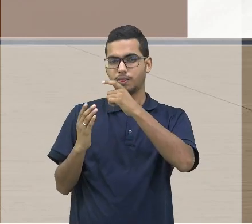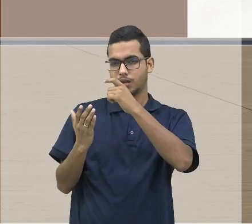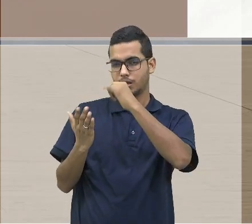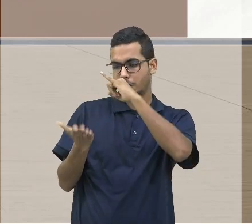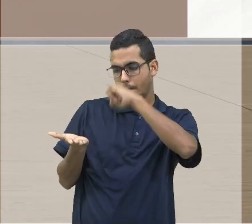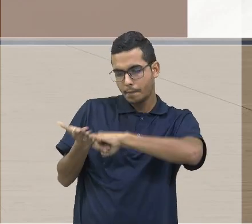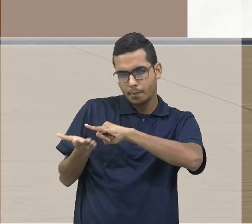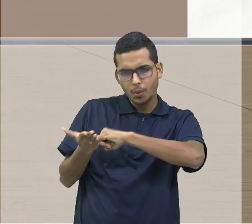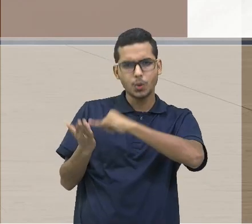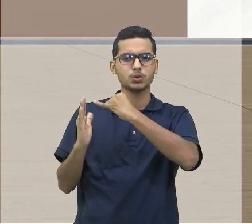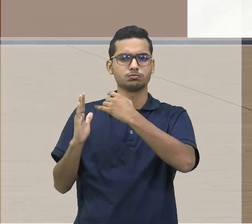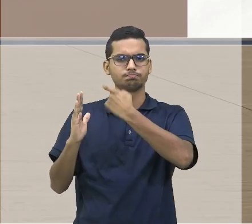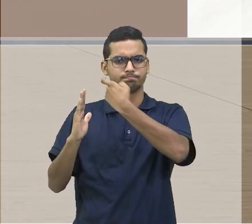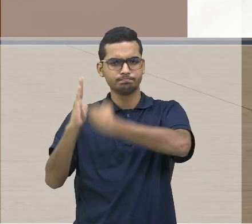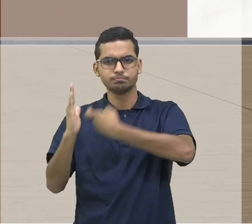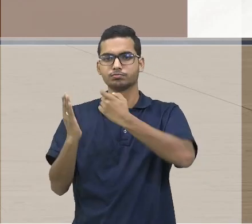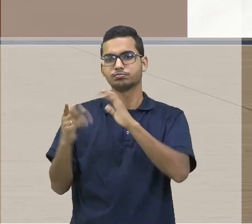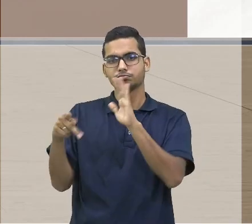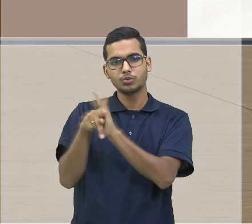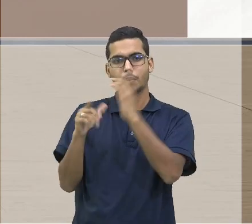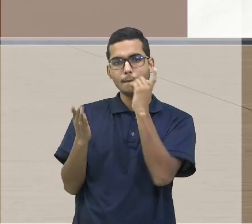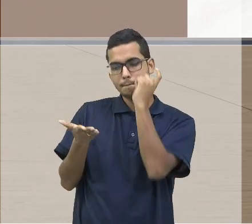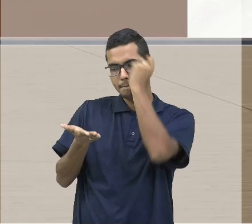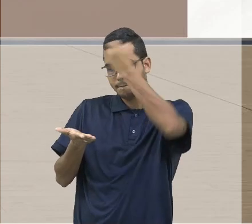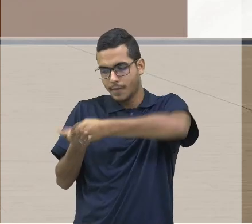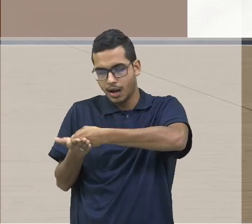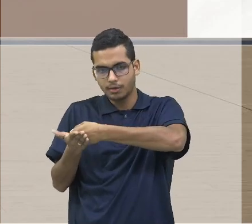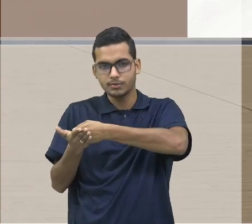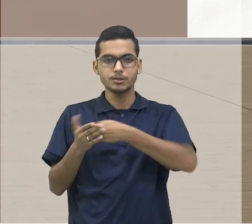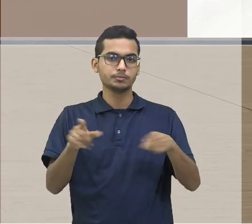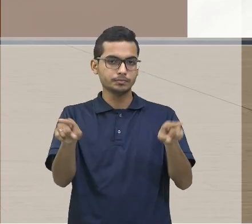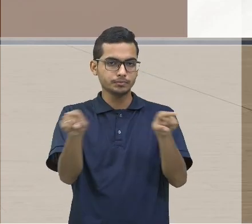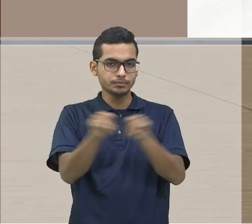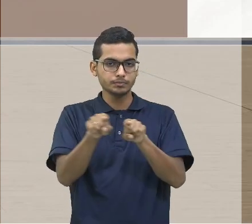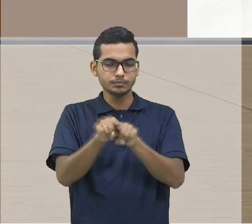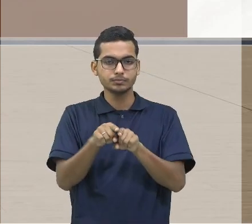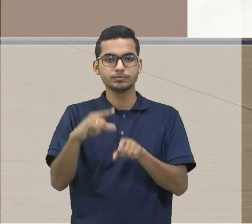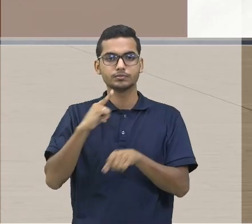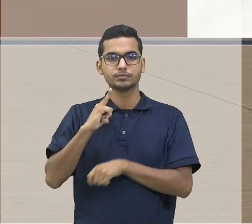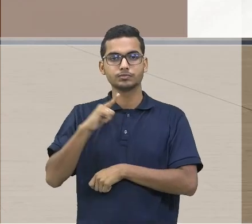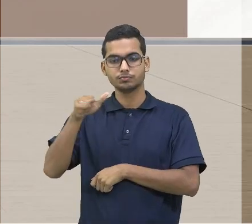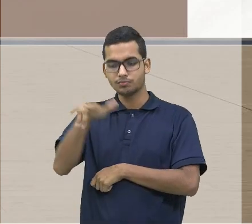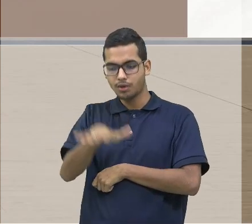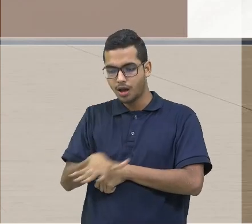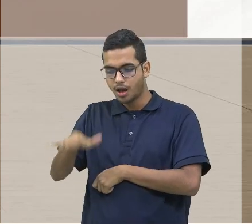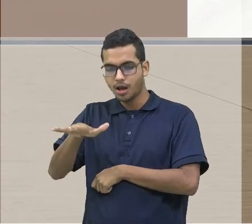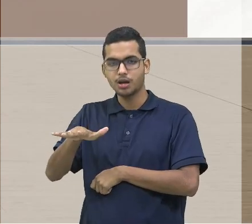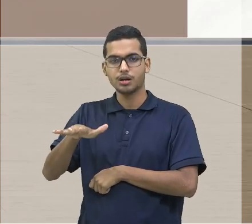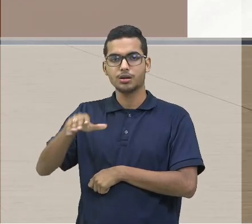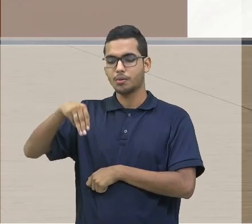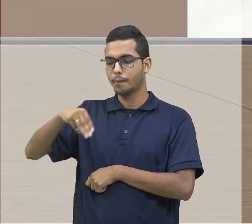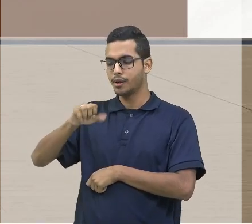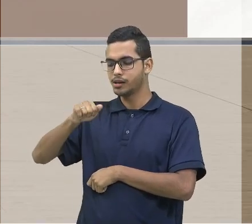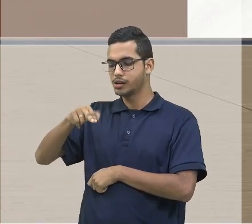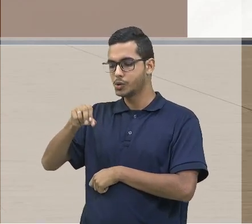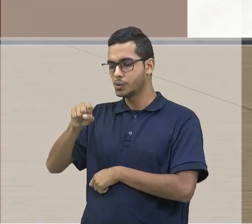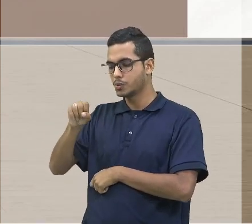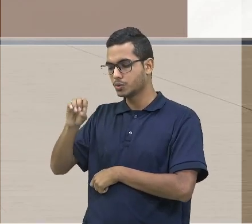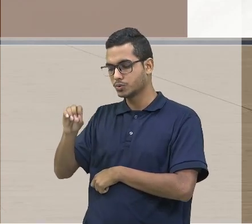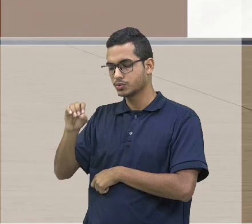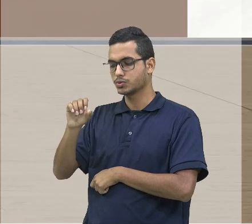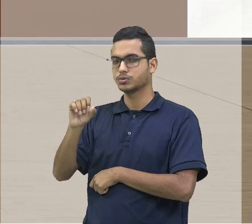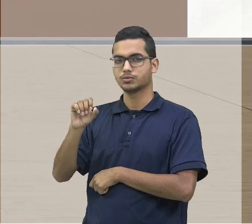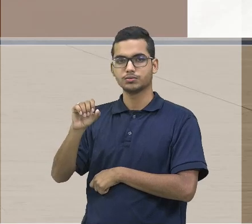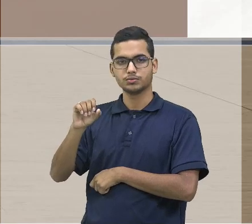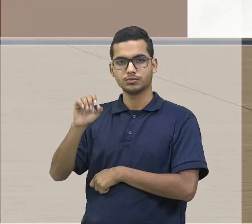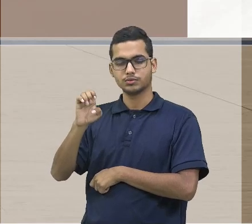produtos, mas esse Senhor também tinha uma região chamada de manso senhorial, e a parte dos servos era o chamado manso servil. Eles